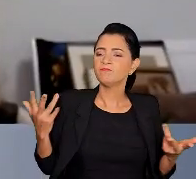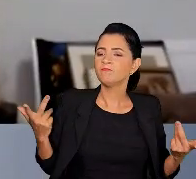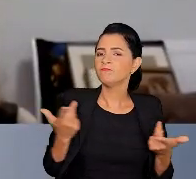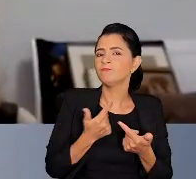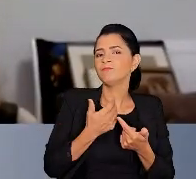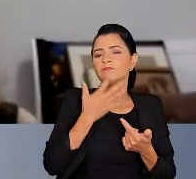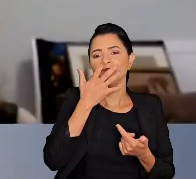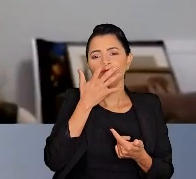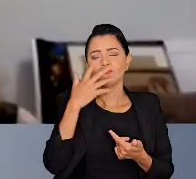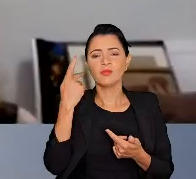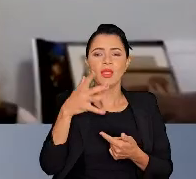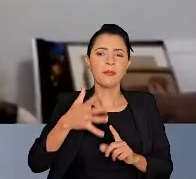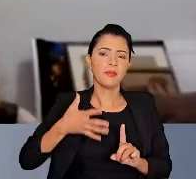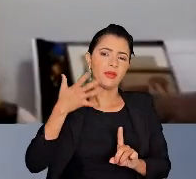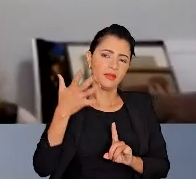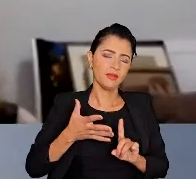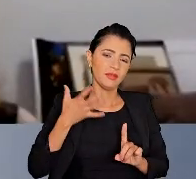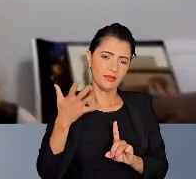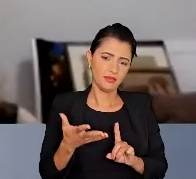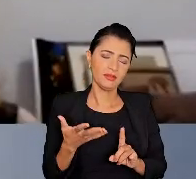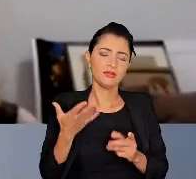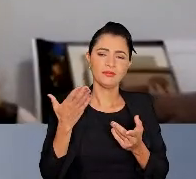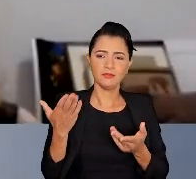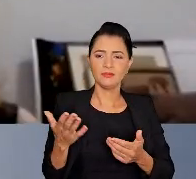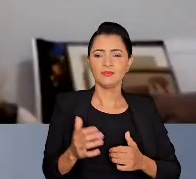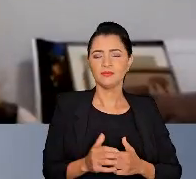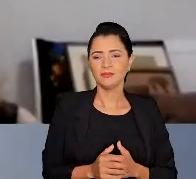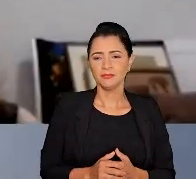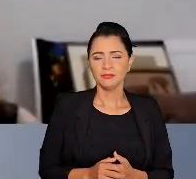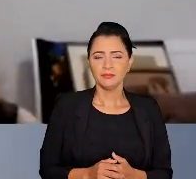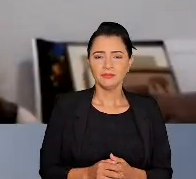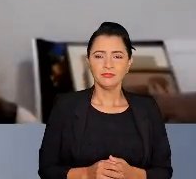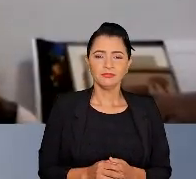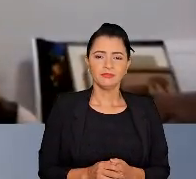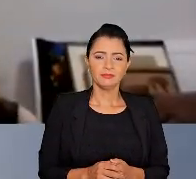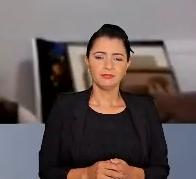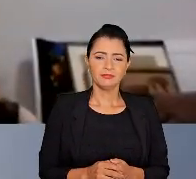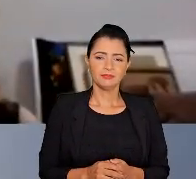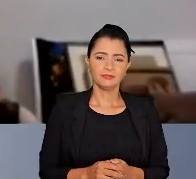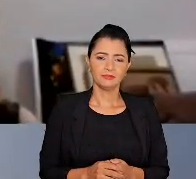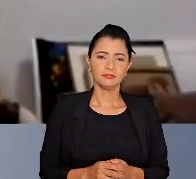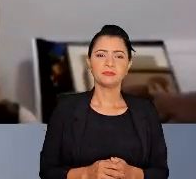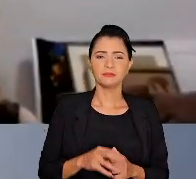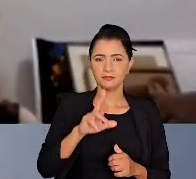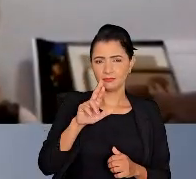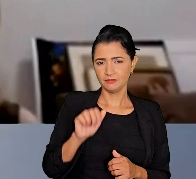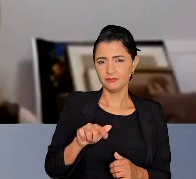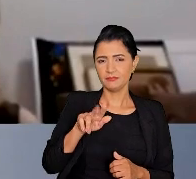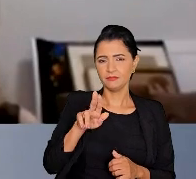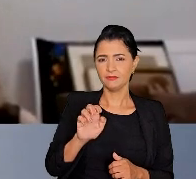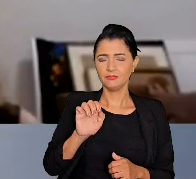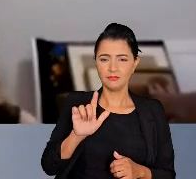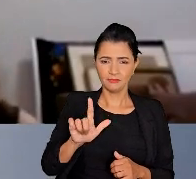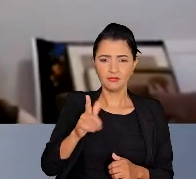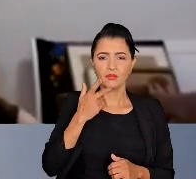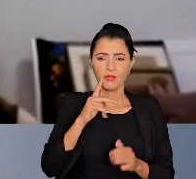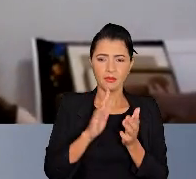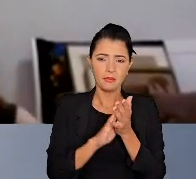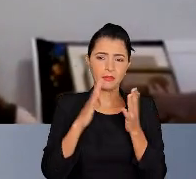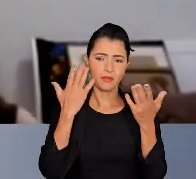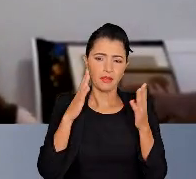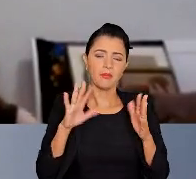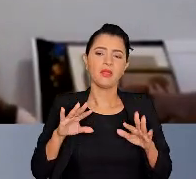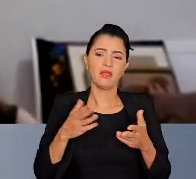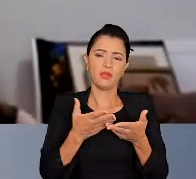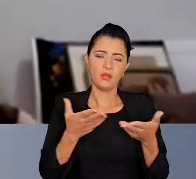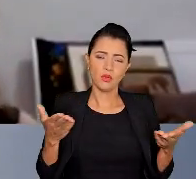apreciada as palestras dos senhores. A nossa colega Raquel Perrini, dando parabéns a todos